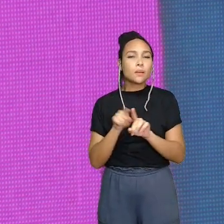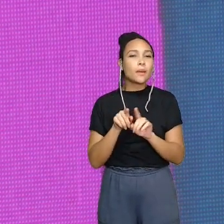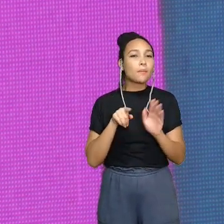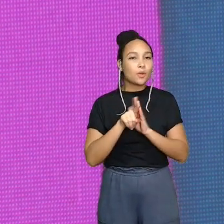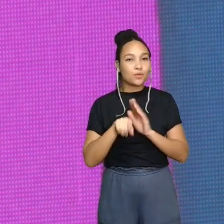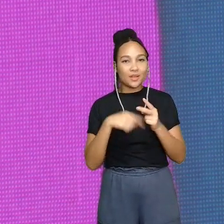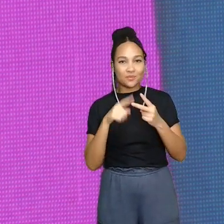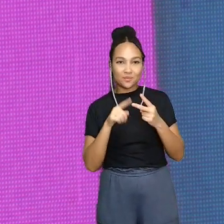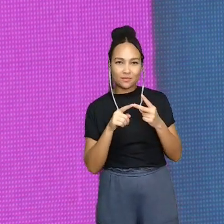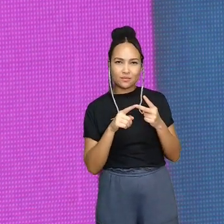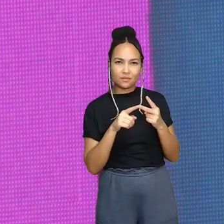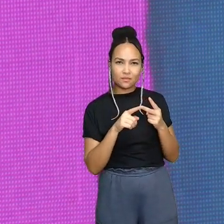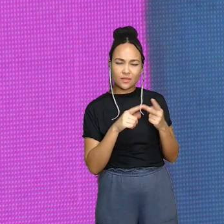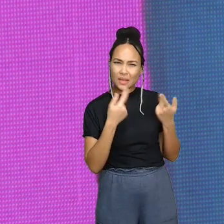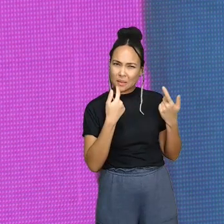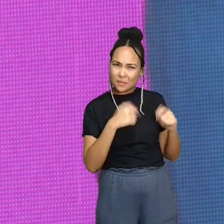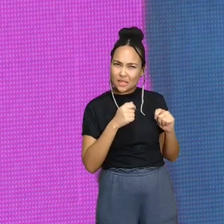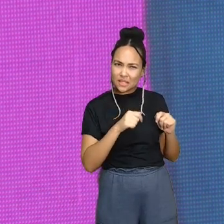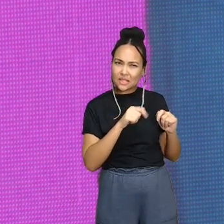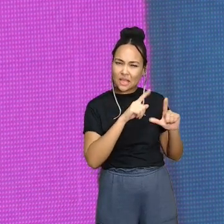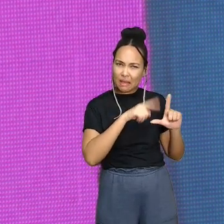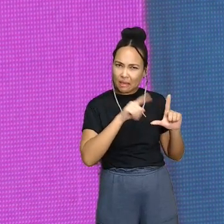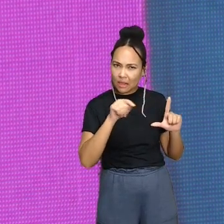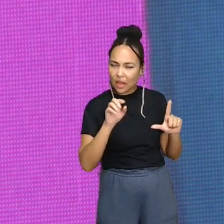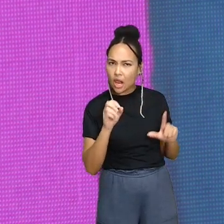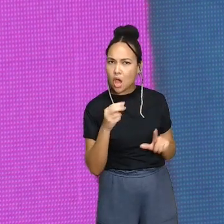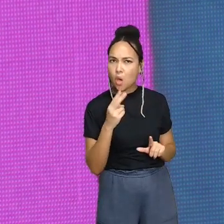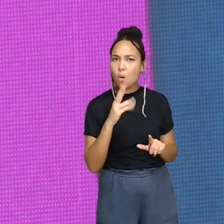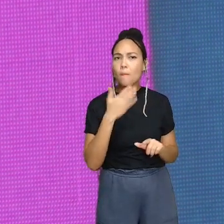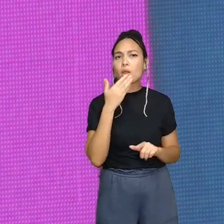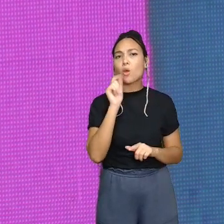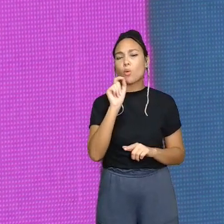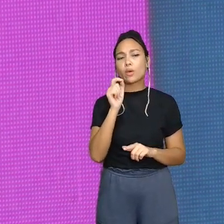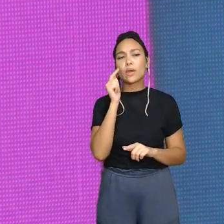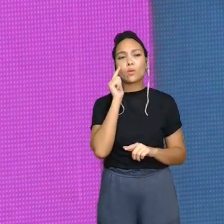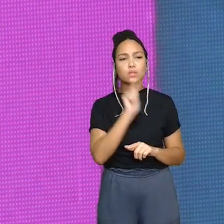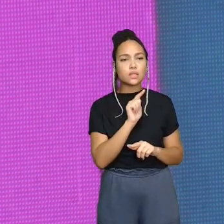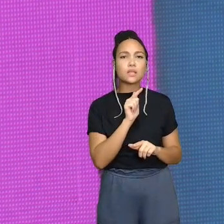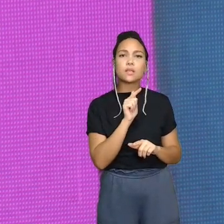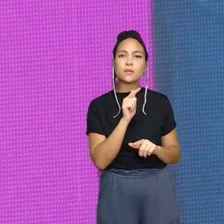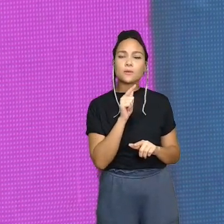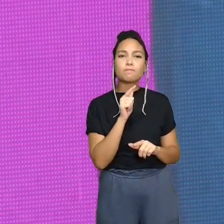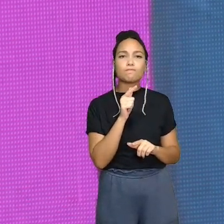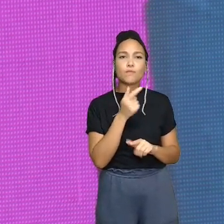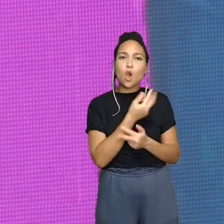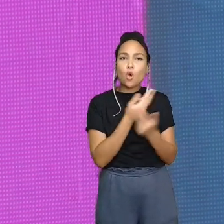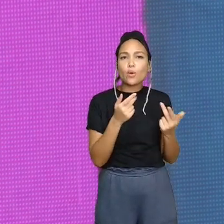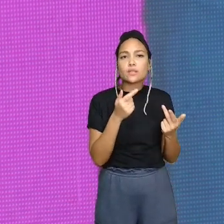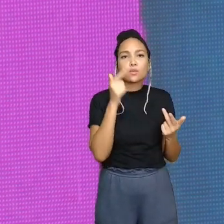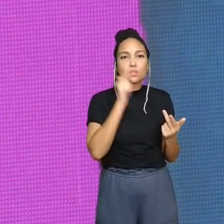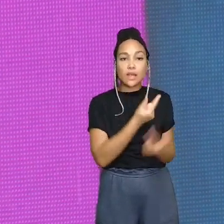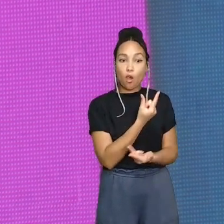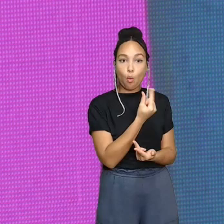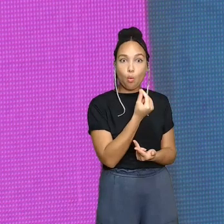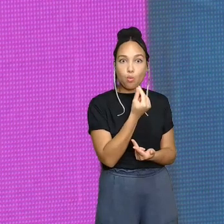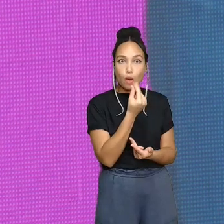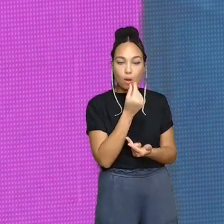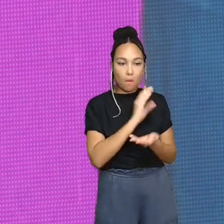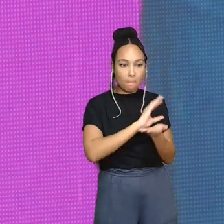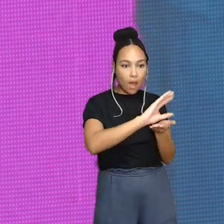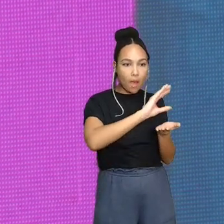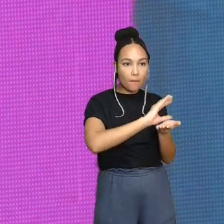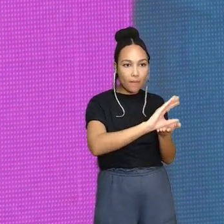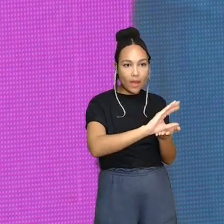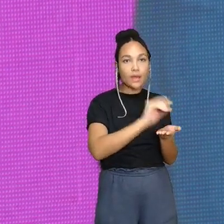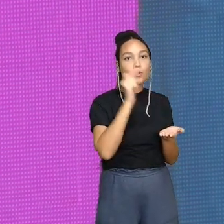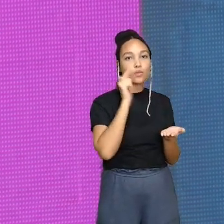precisa ganhar escala? Ou é melhor fazer algo que gere um valor muito grande para aquele grupo e que mais projetos como